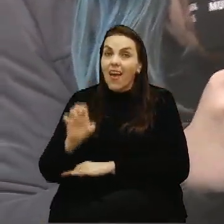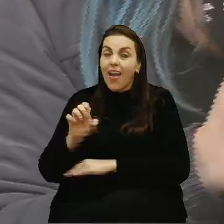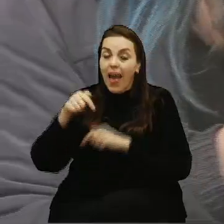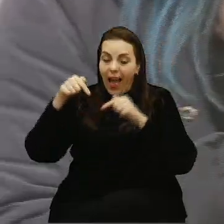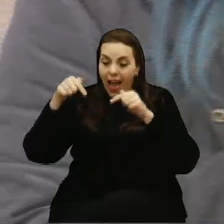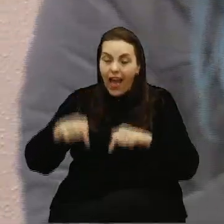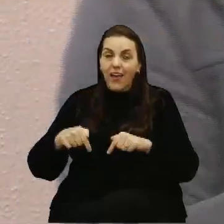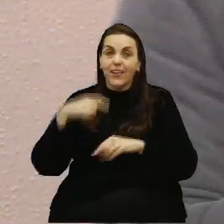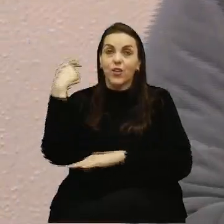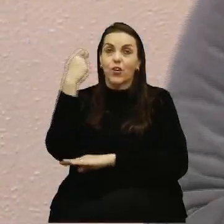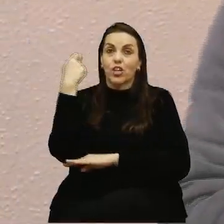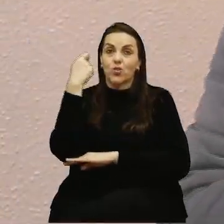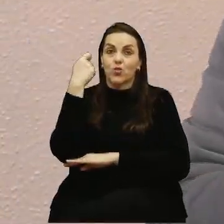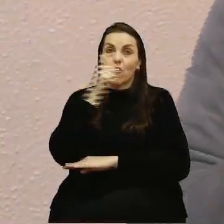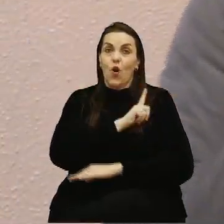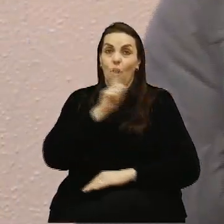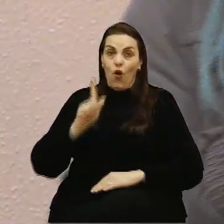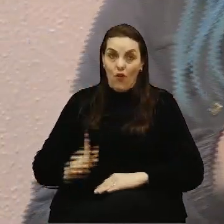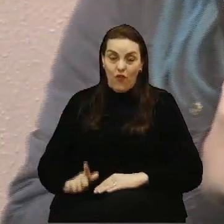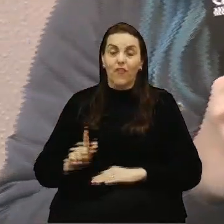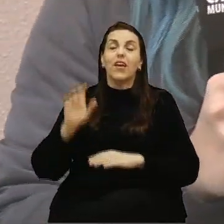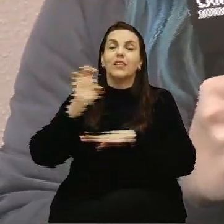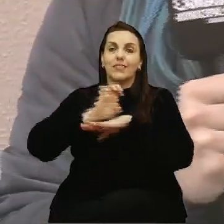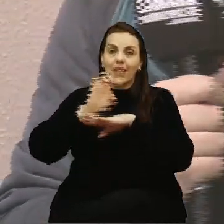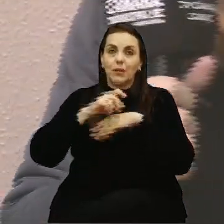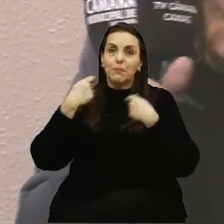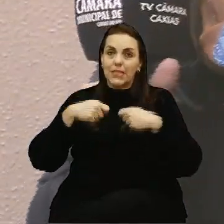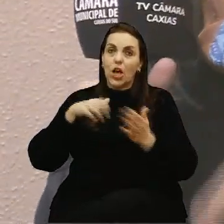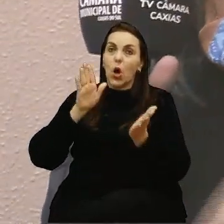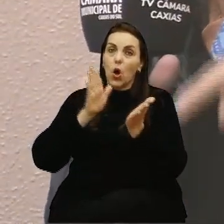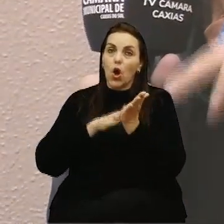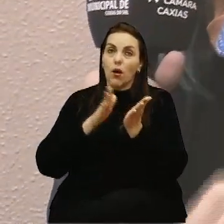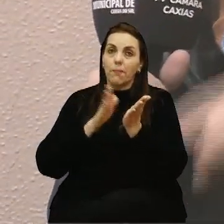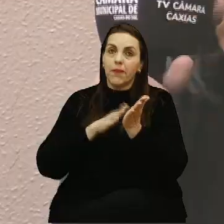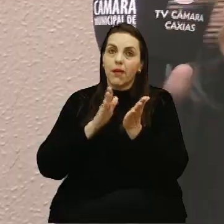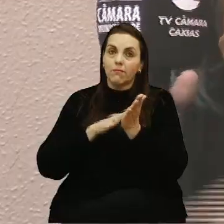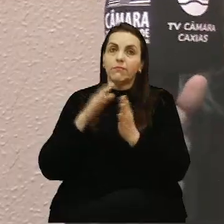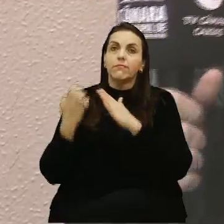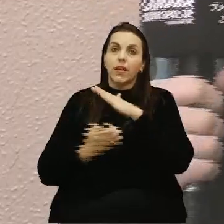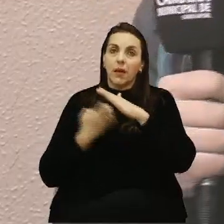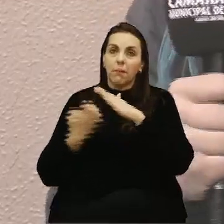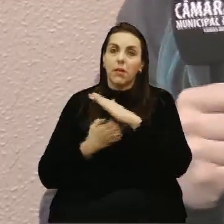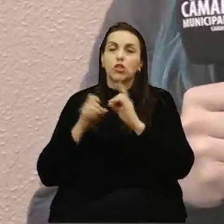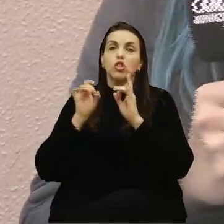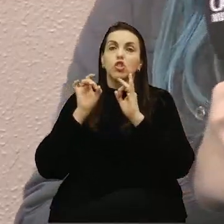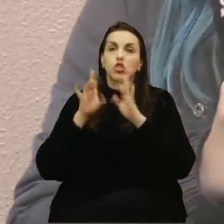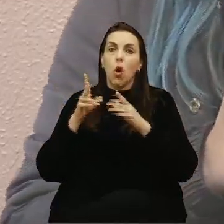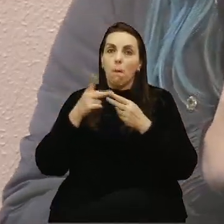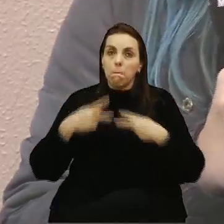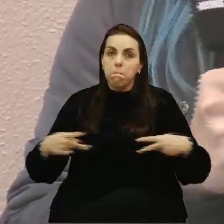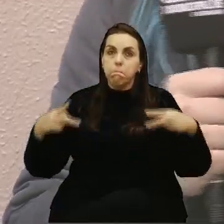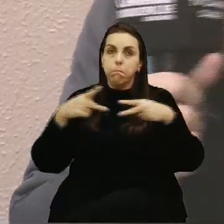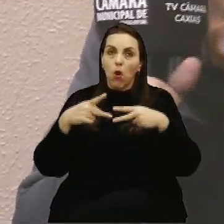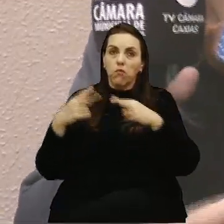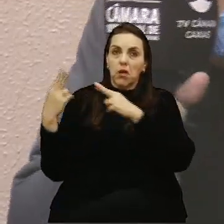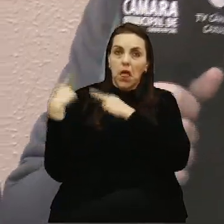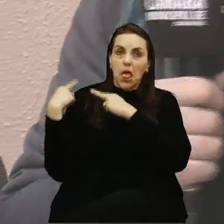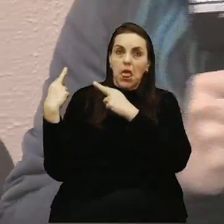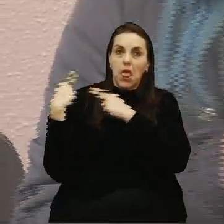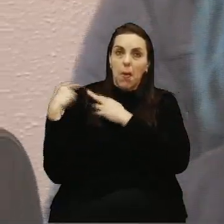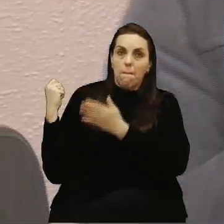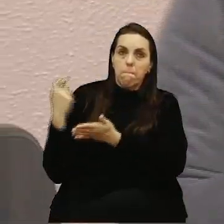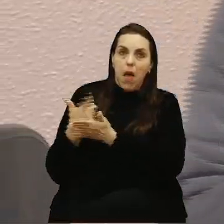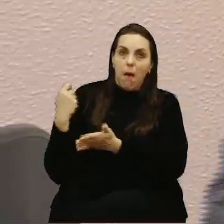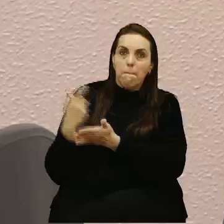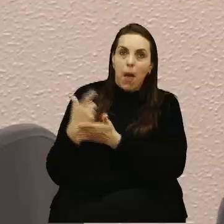governo do estado precisa cobrar também dessa empresa que ela não coloque nas costas do gaúcho, do povo gaúcho, o que ela quer